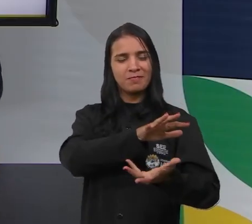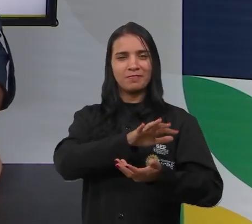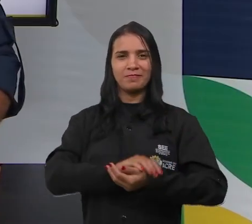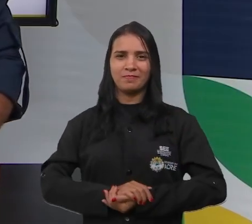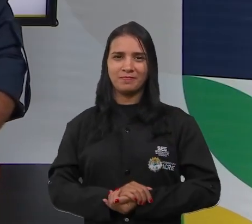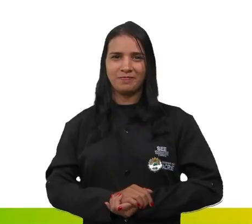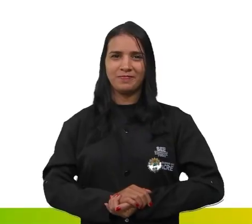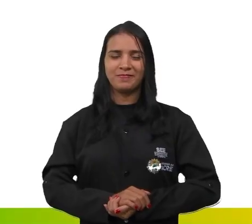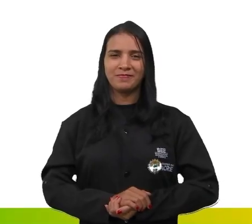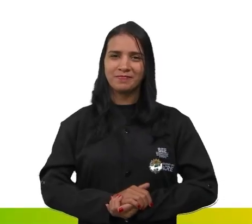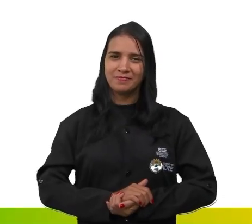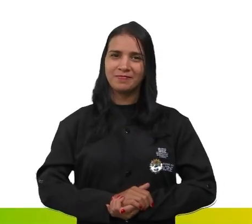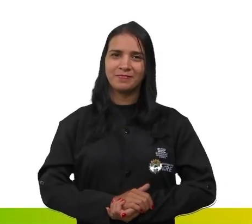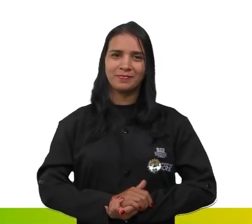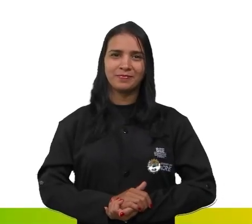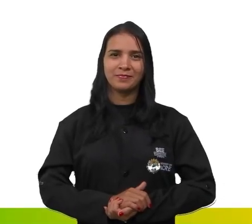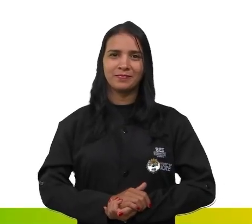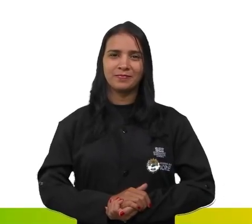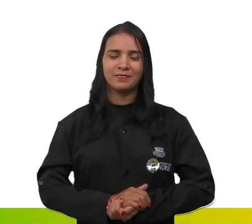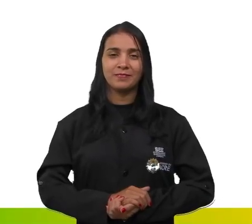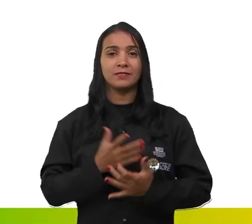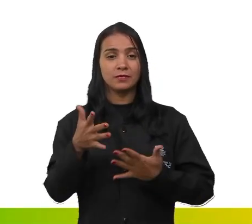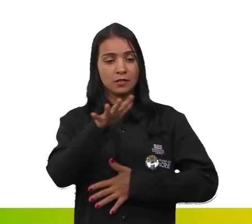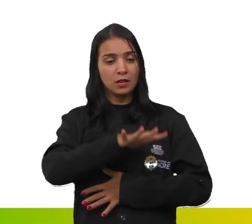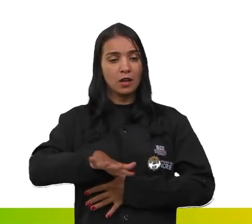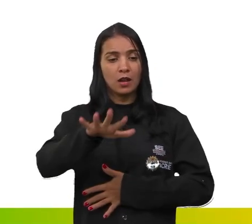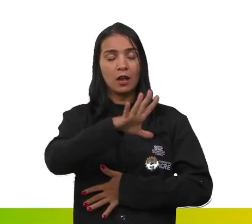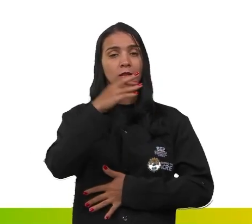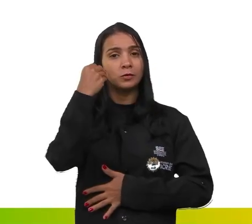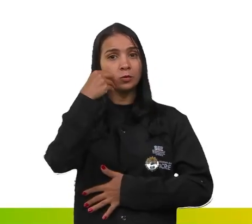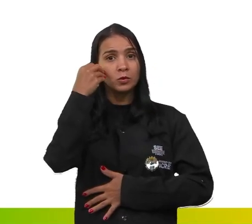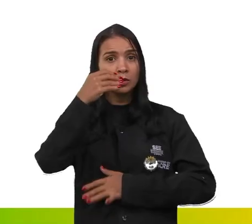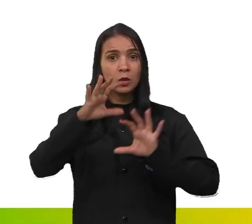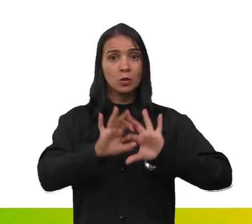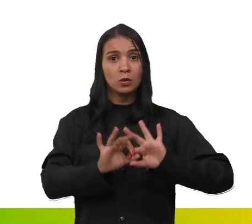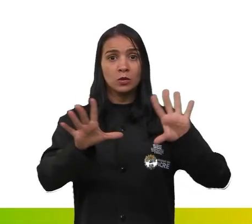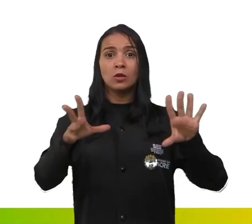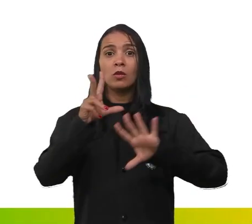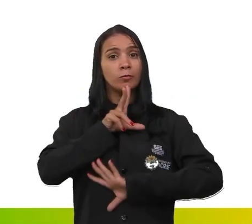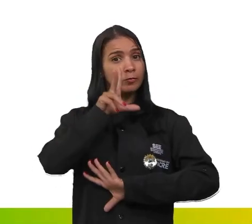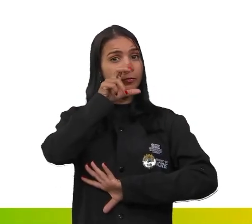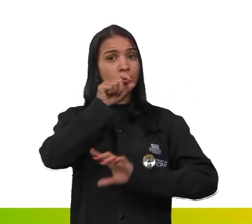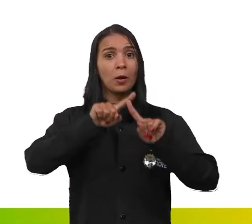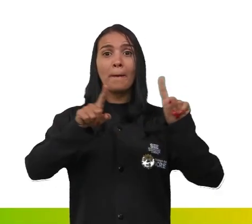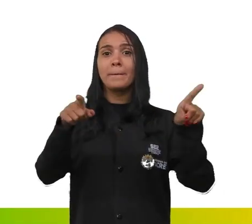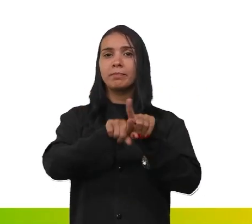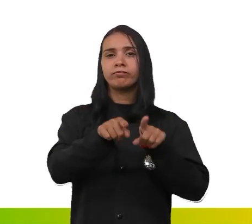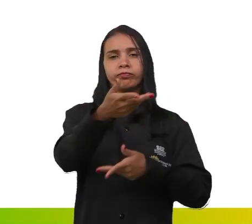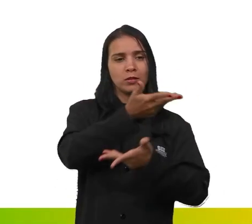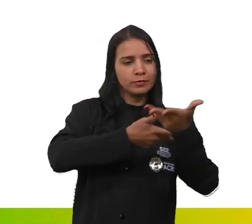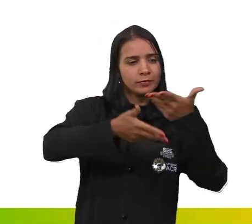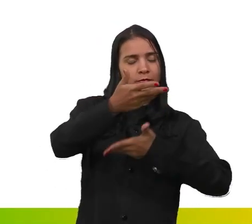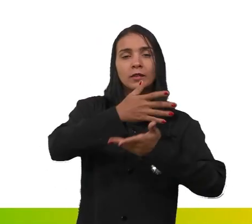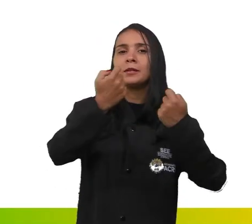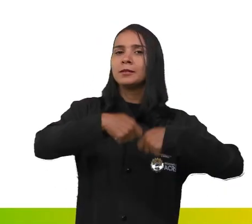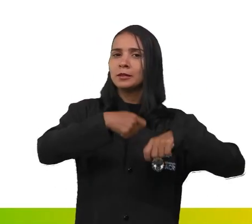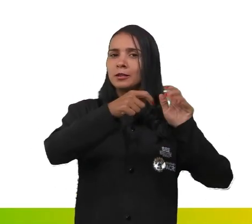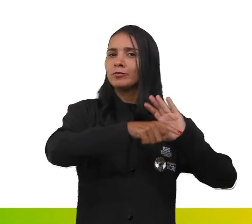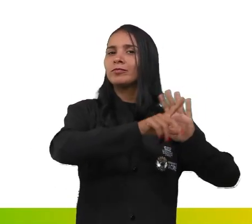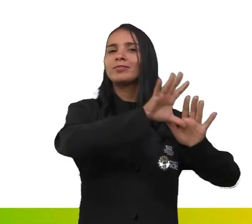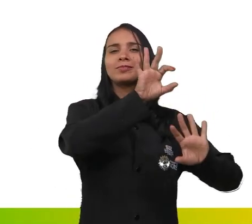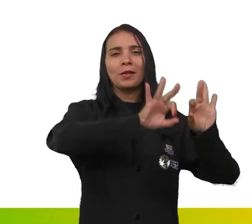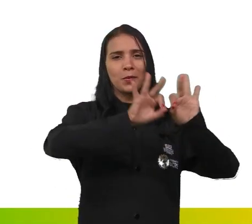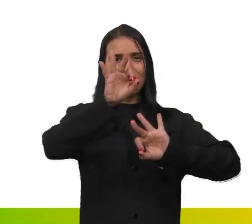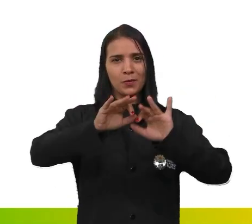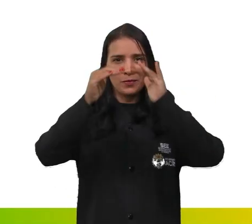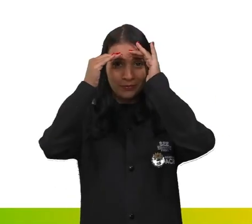Então aqui, ó. Nessas experiências, a autonomia se fortalece, mas também a colaboração. Planejar, dialogar e